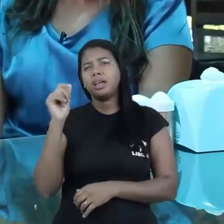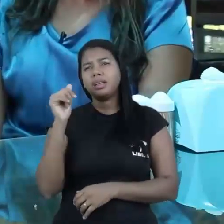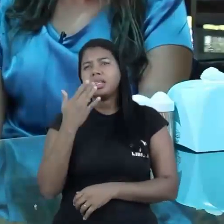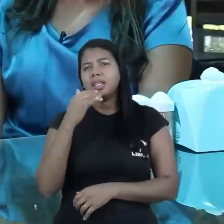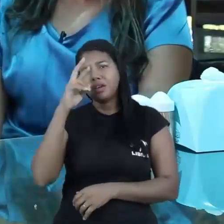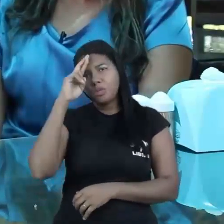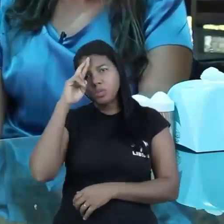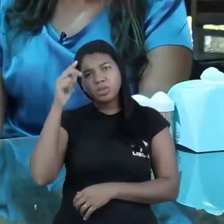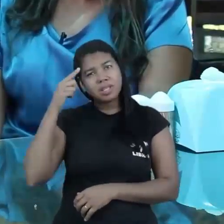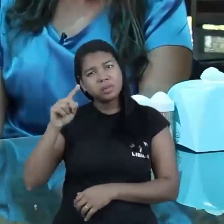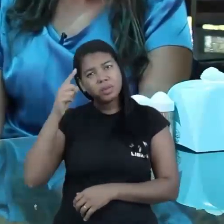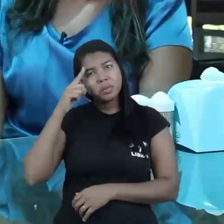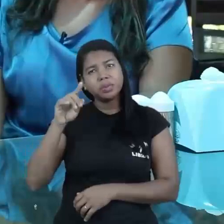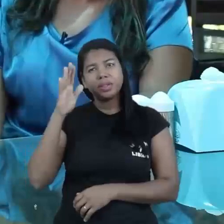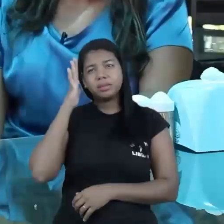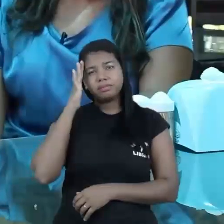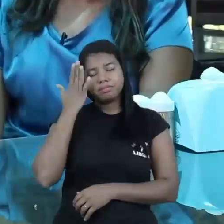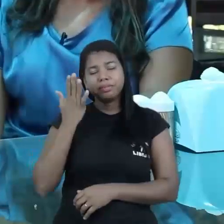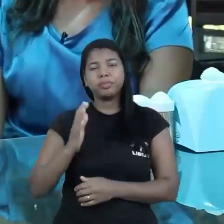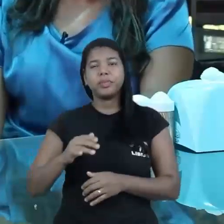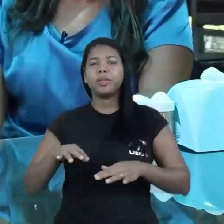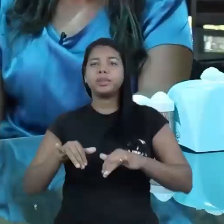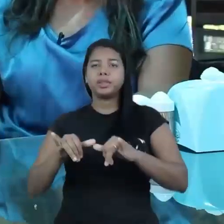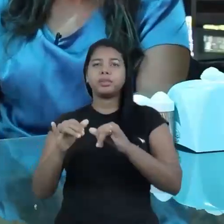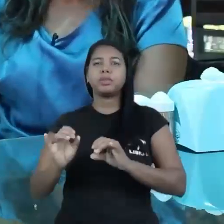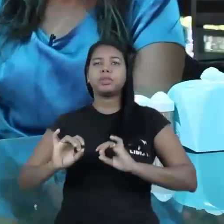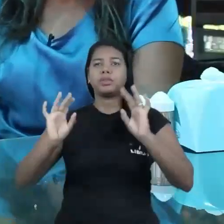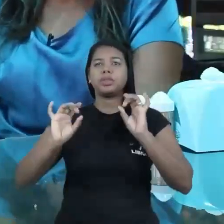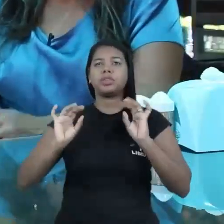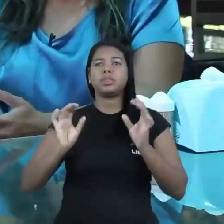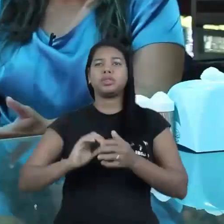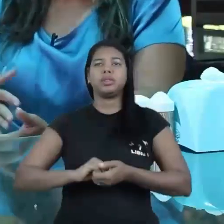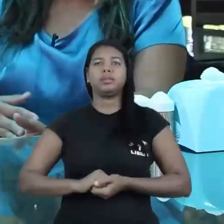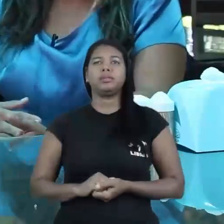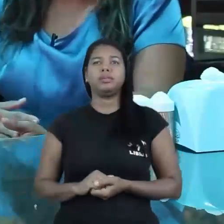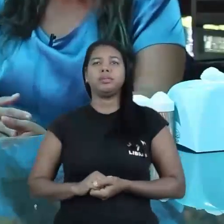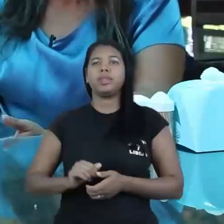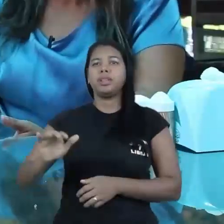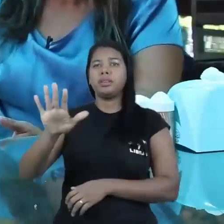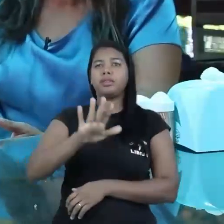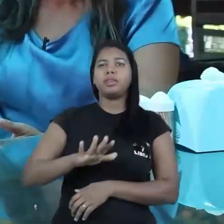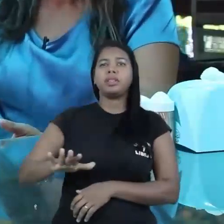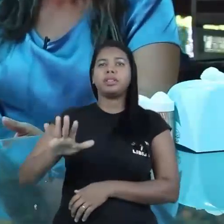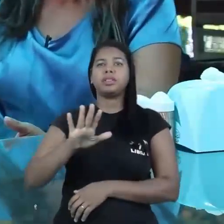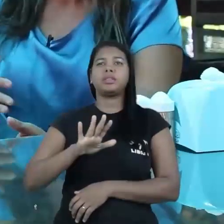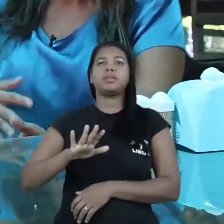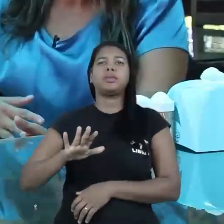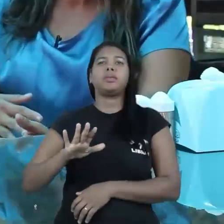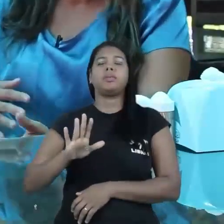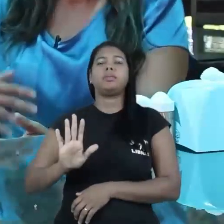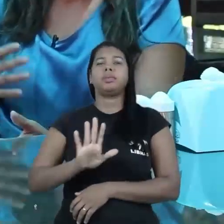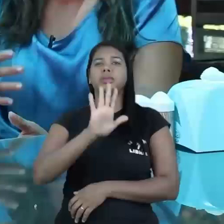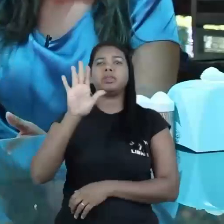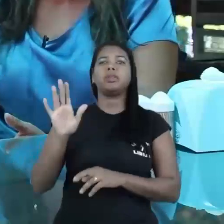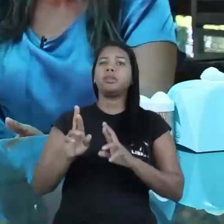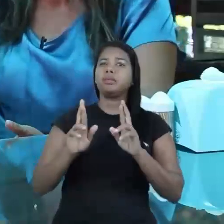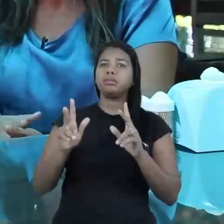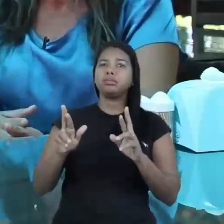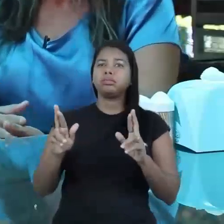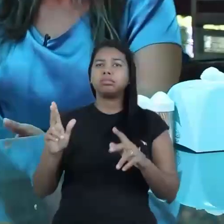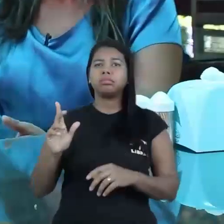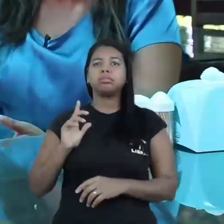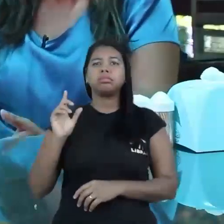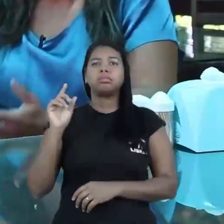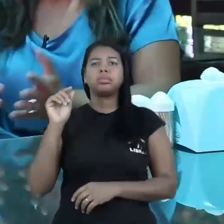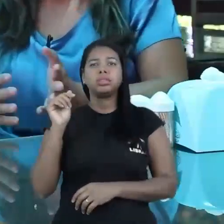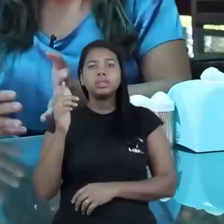todo dia. O pessoal do comércio, eu digo. Sim, sim. E às vezes o público que você gostaria de atingir é aquele público mais diferenciado, com poder aquisitivo